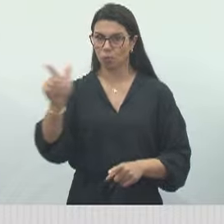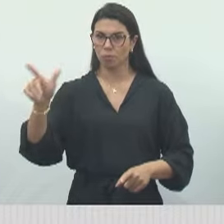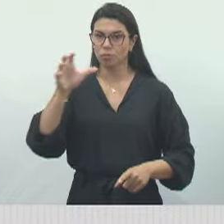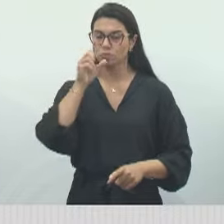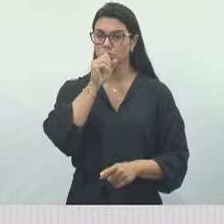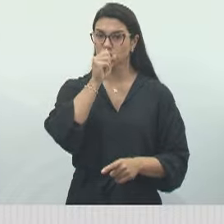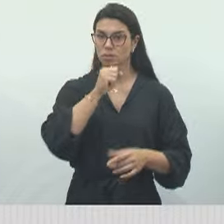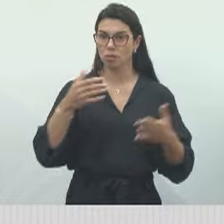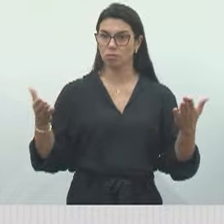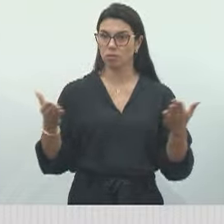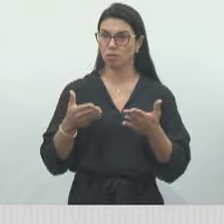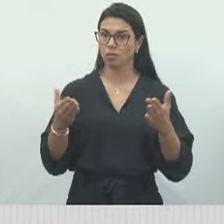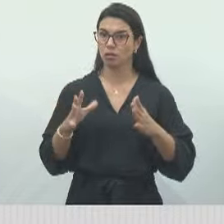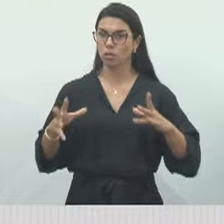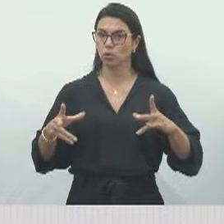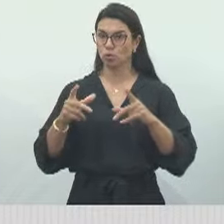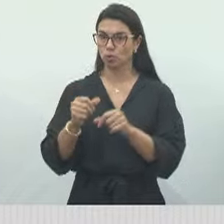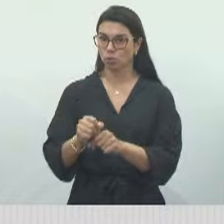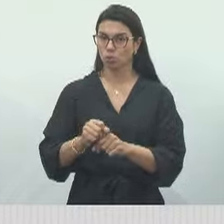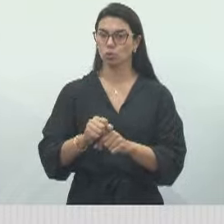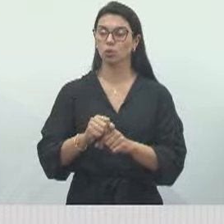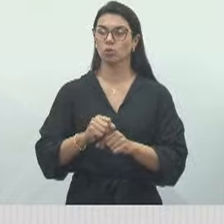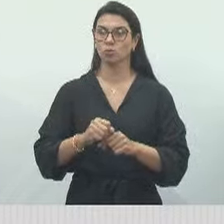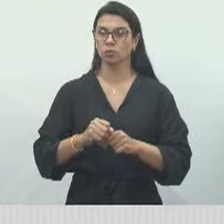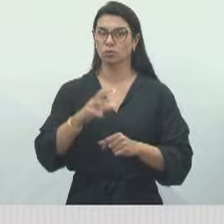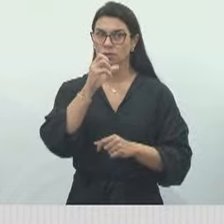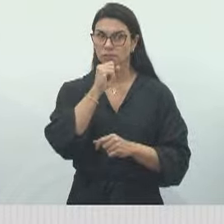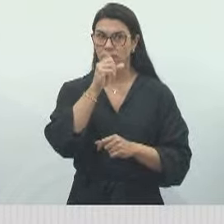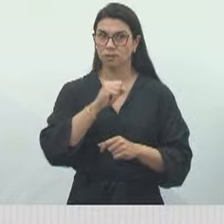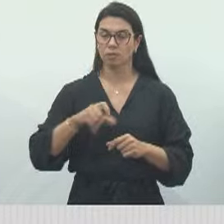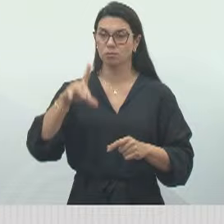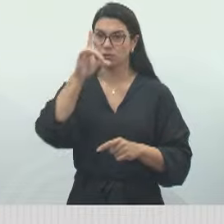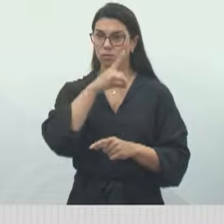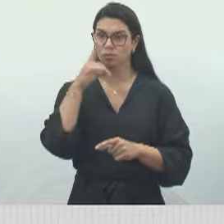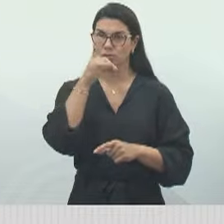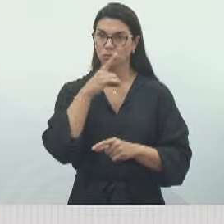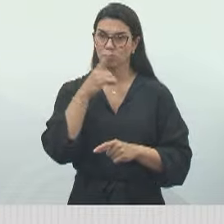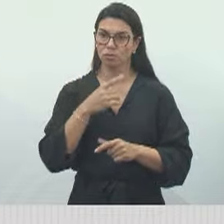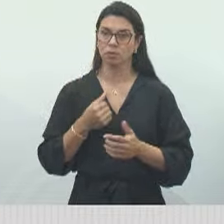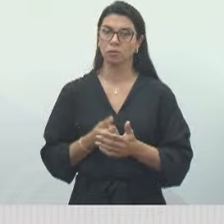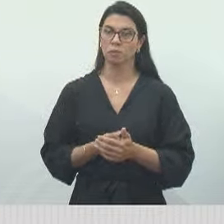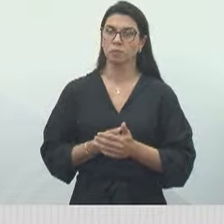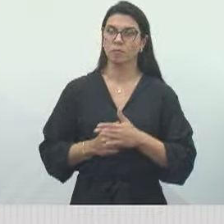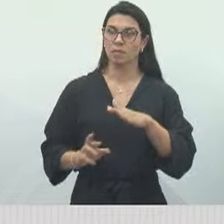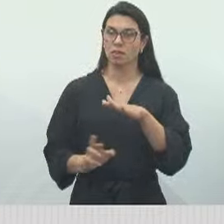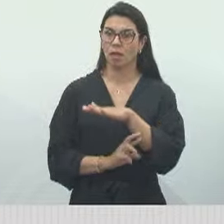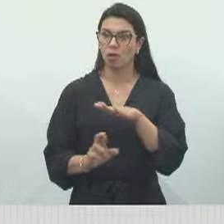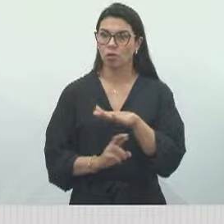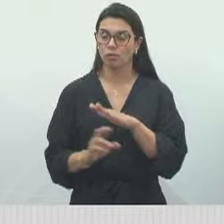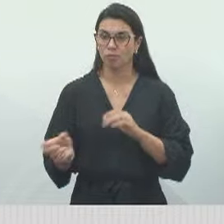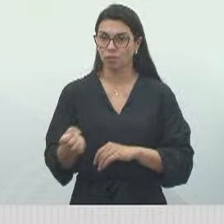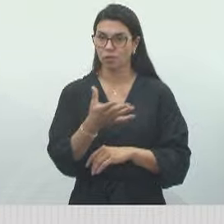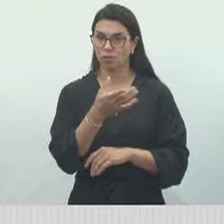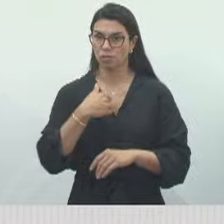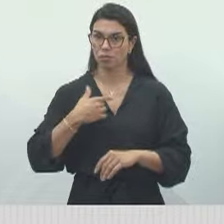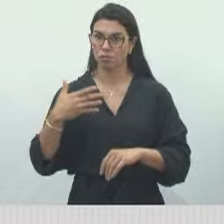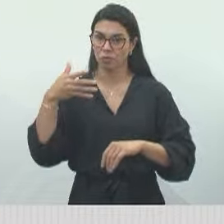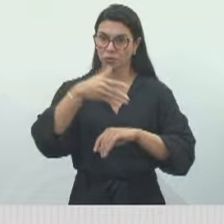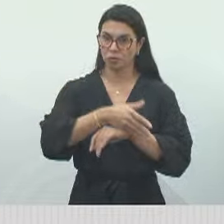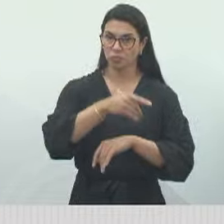passou, é todos os sábados e domingos na Rodoviária Nova. E sábado eu estive lá